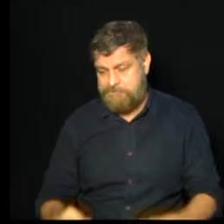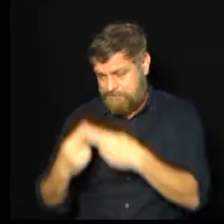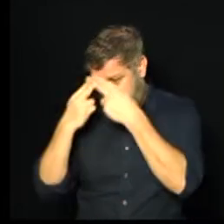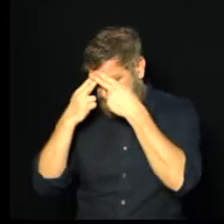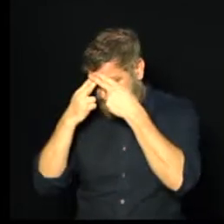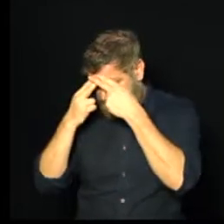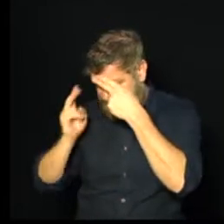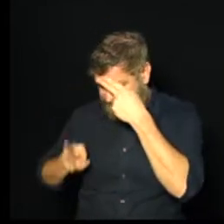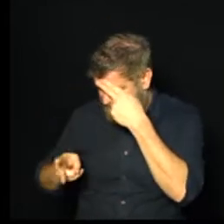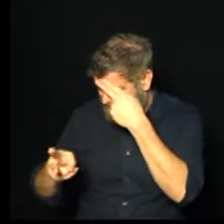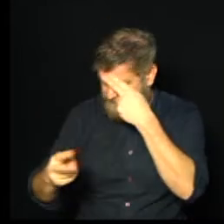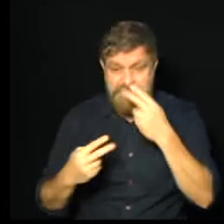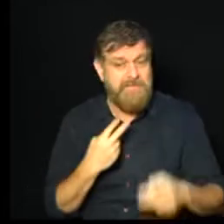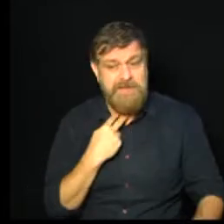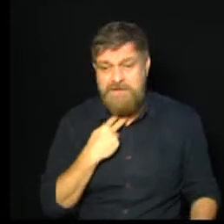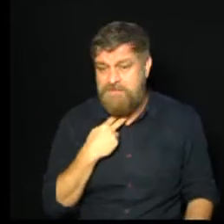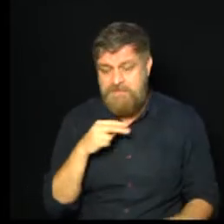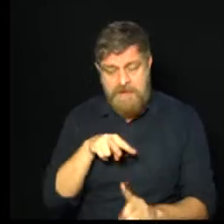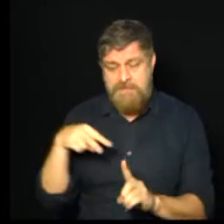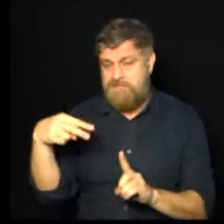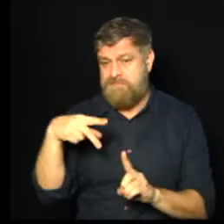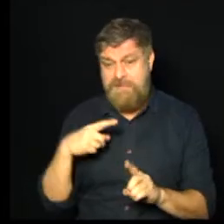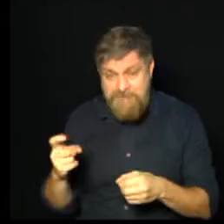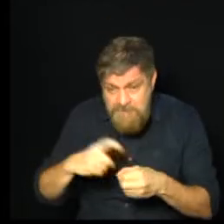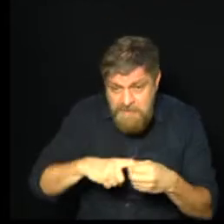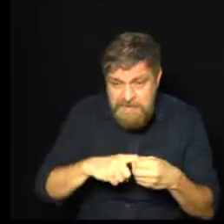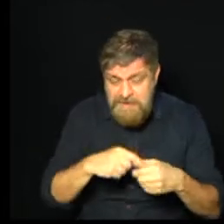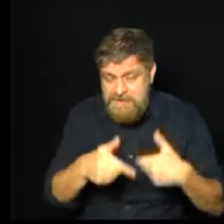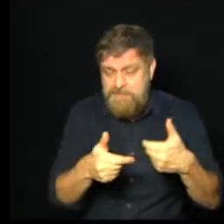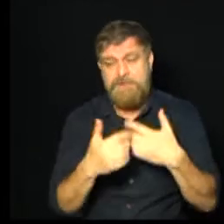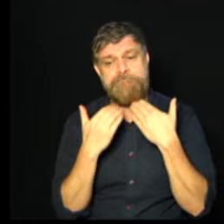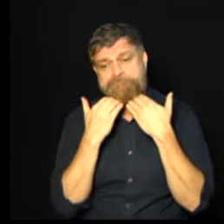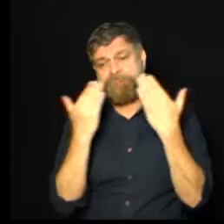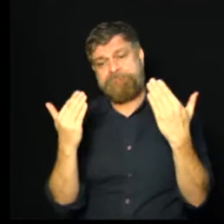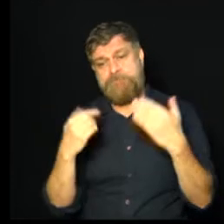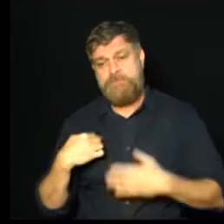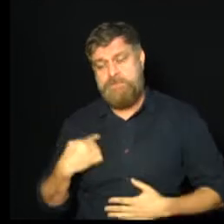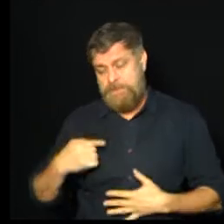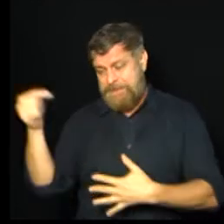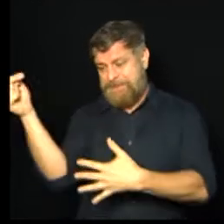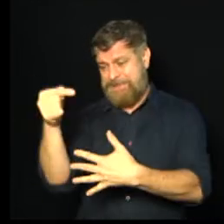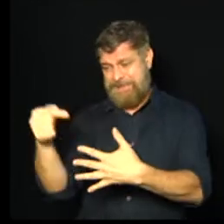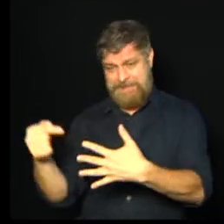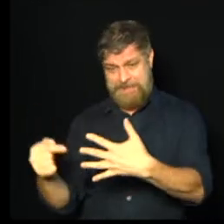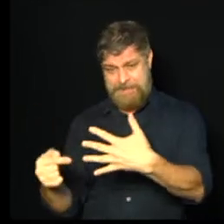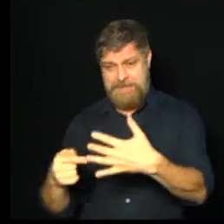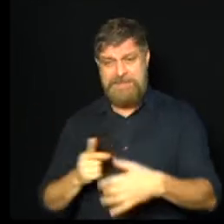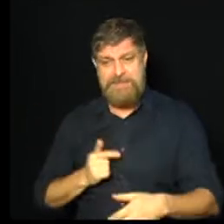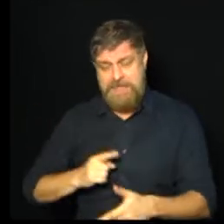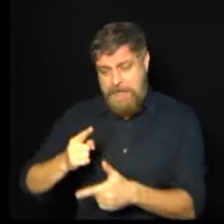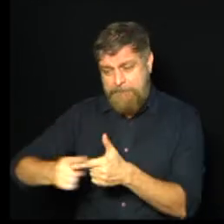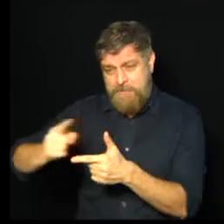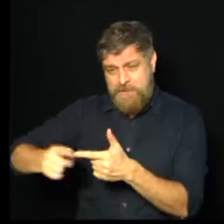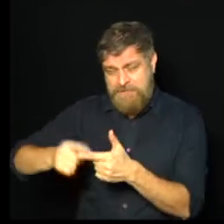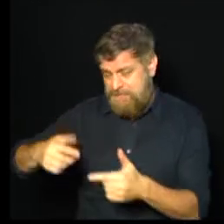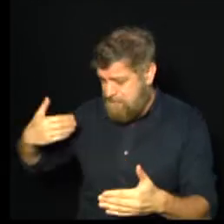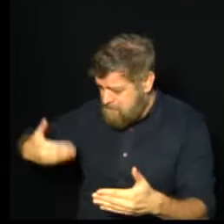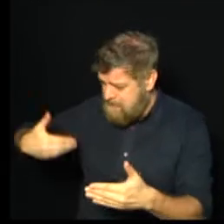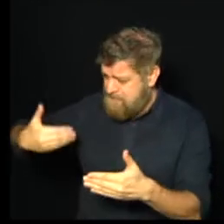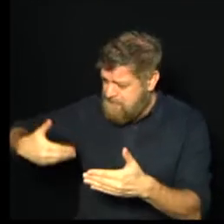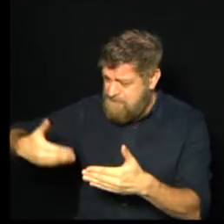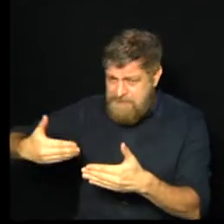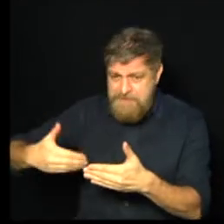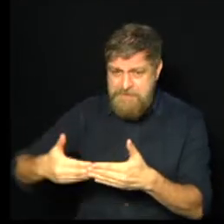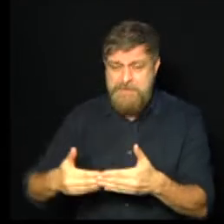que não têm perspectivas de volta. Enfim, tem uma série de coisas, além das naturais do processo